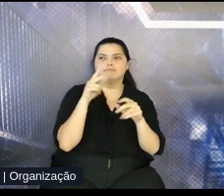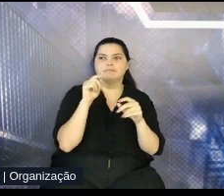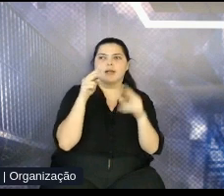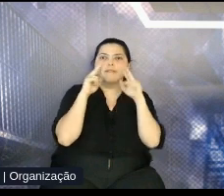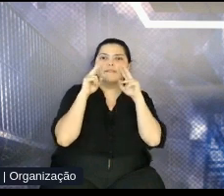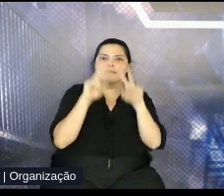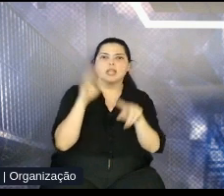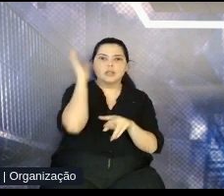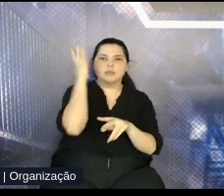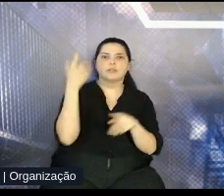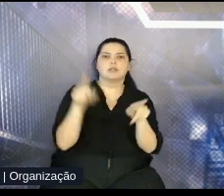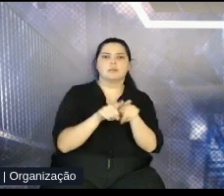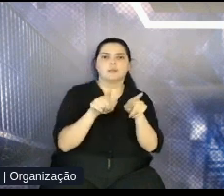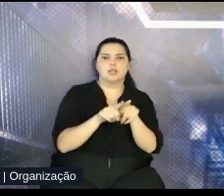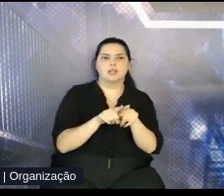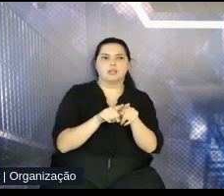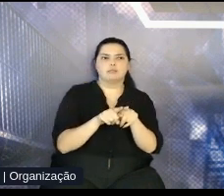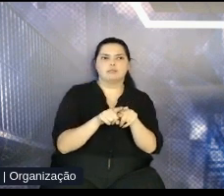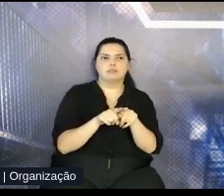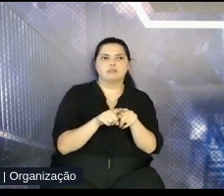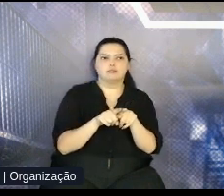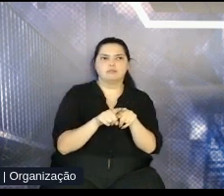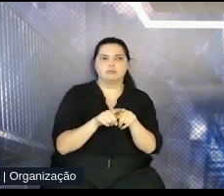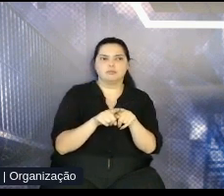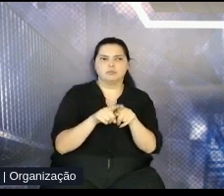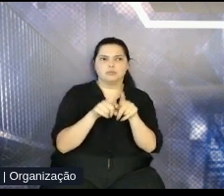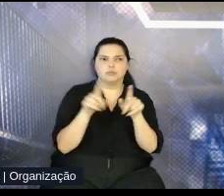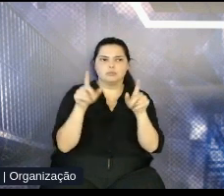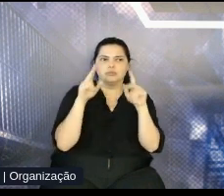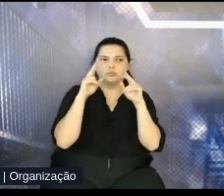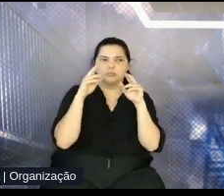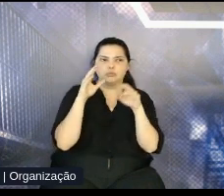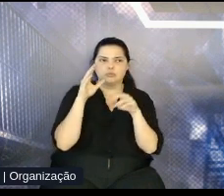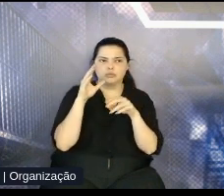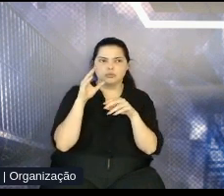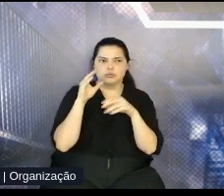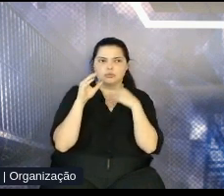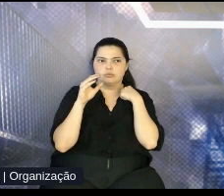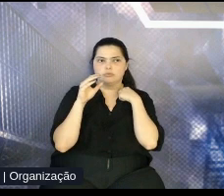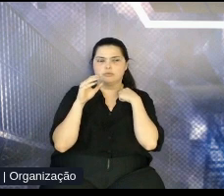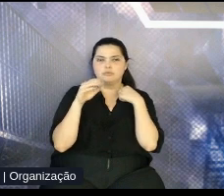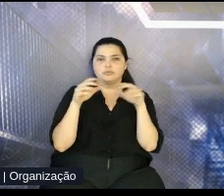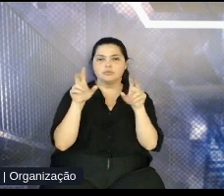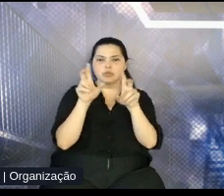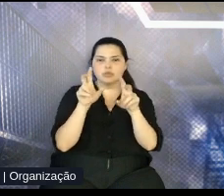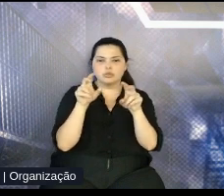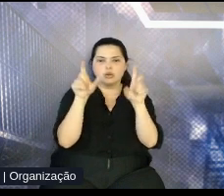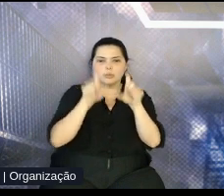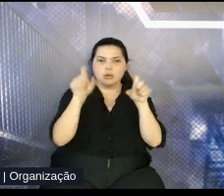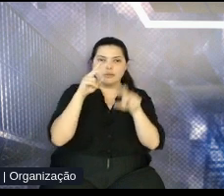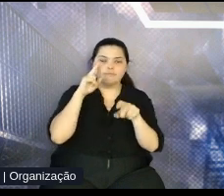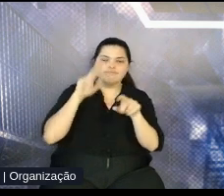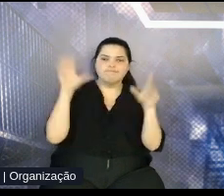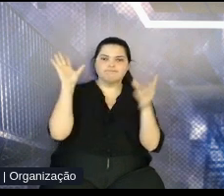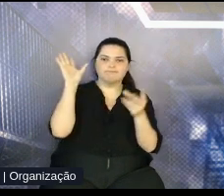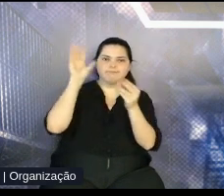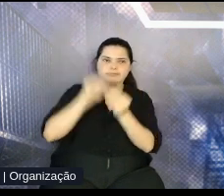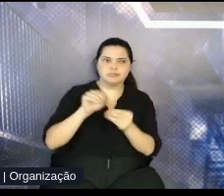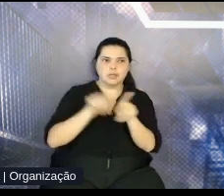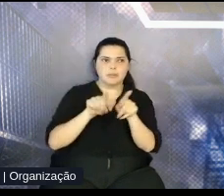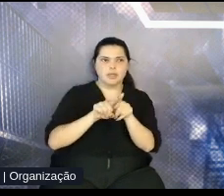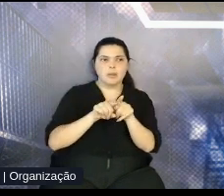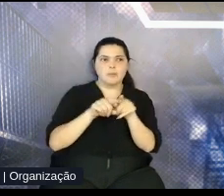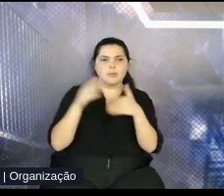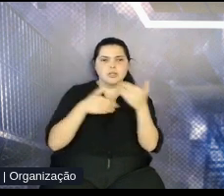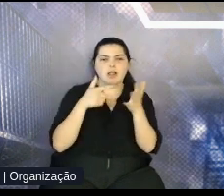tomar decisões a partir daquele momento, daquilo que ele está vendo. Eu tenho estratégias computacionais a nível de processamento de linguagem natural, que